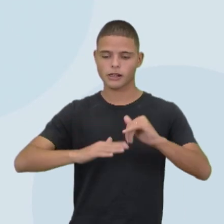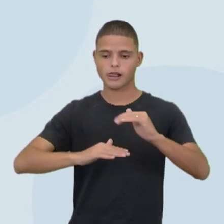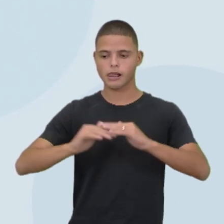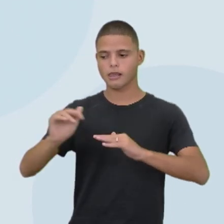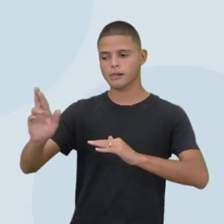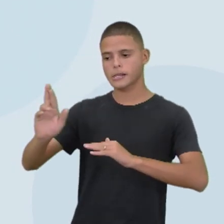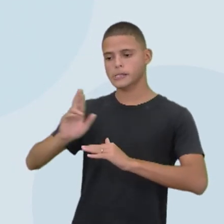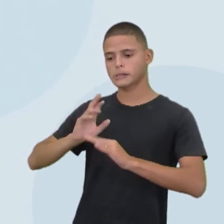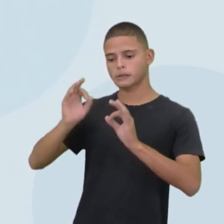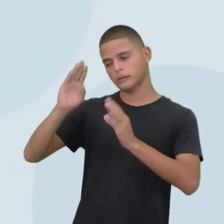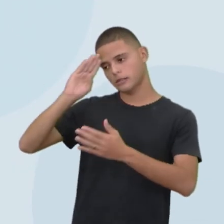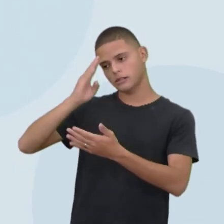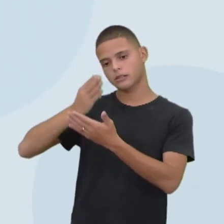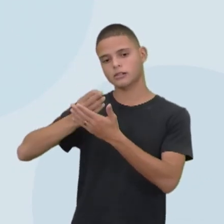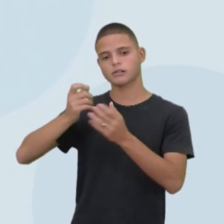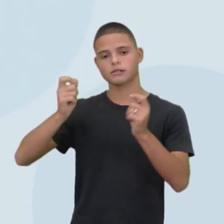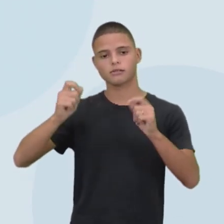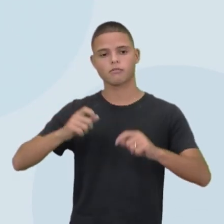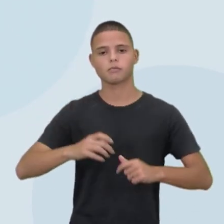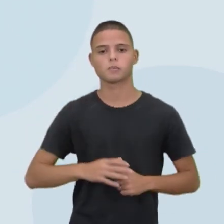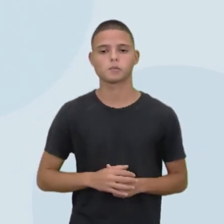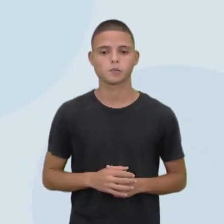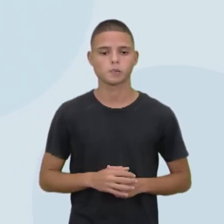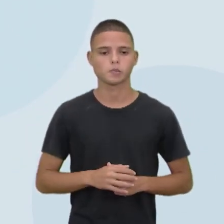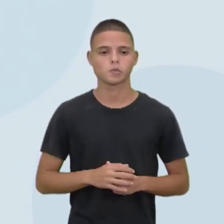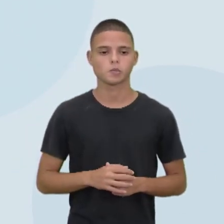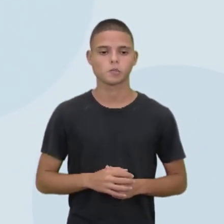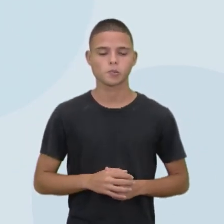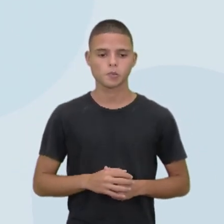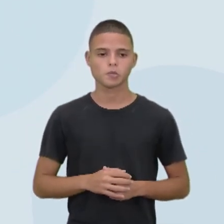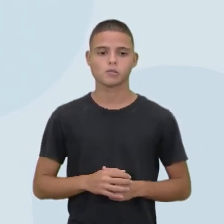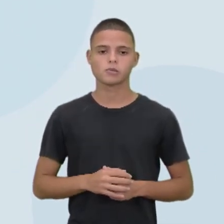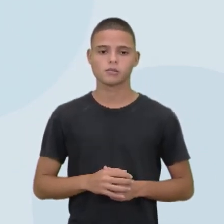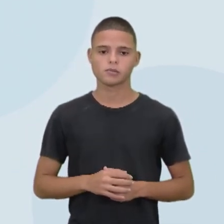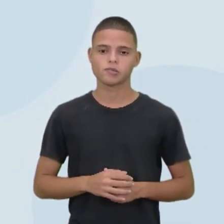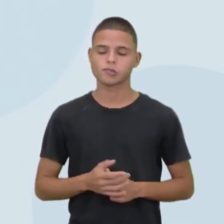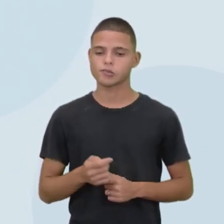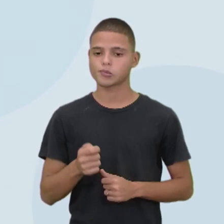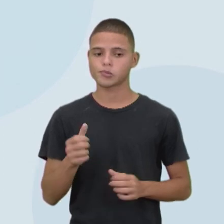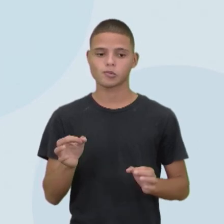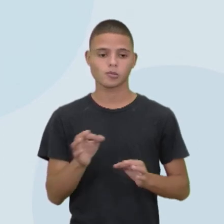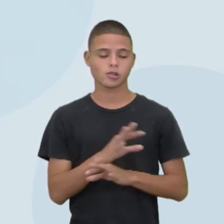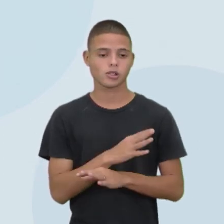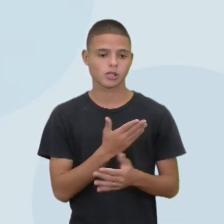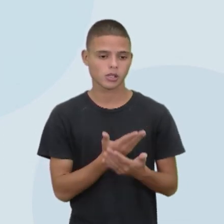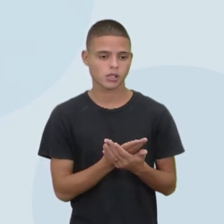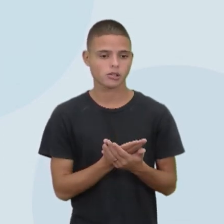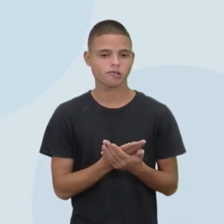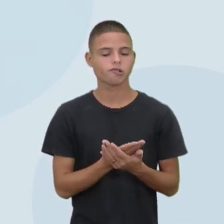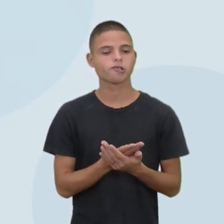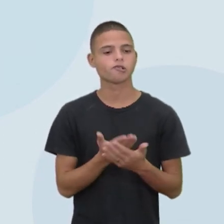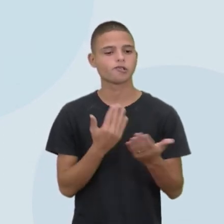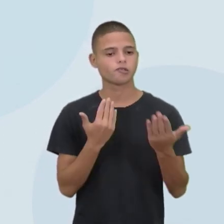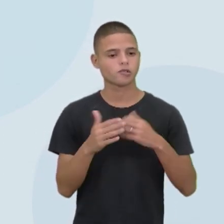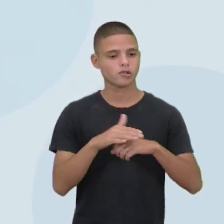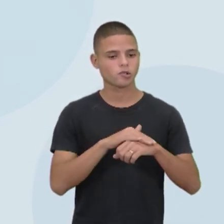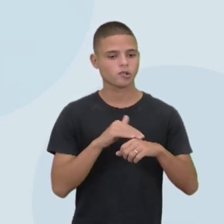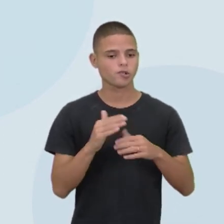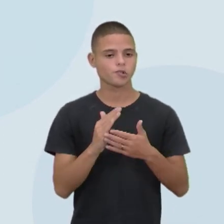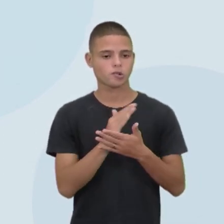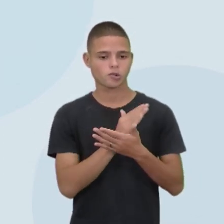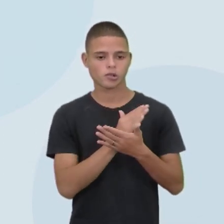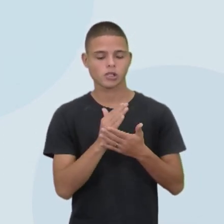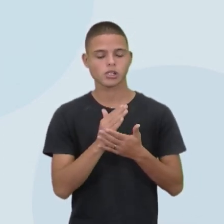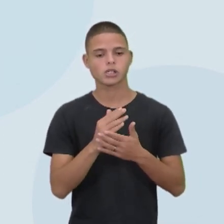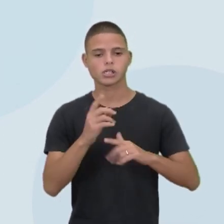e a confiabilidade dos dados coletados. A gente já está encerrando a aula e aí a gente vai falar um pouquinho sobre esses instrumentos, sobre a coleta